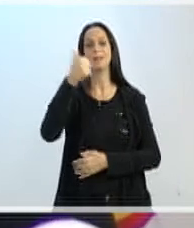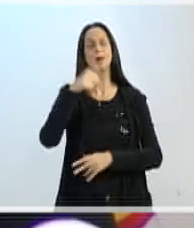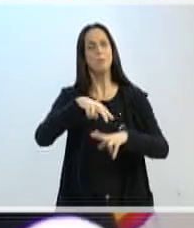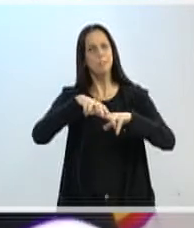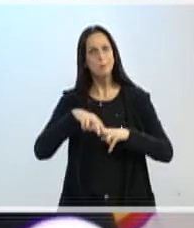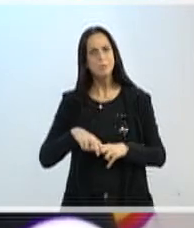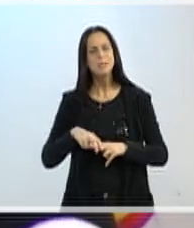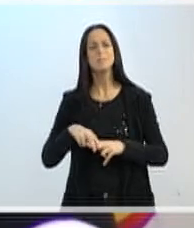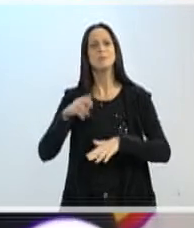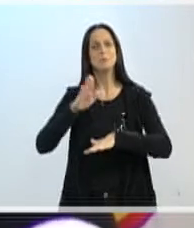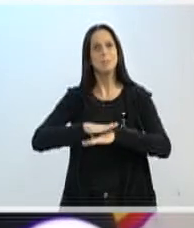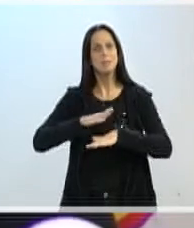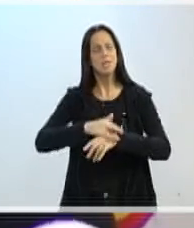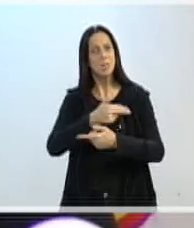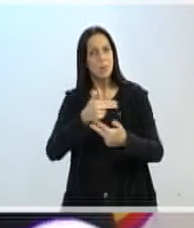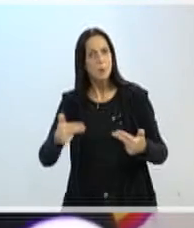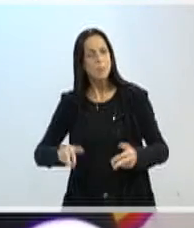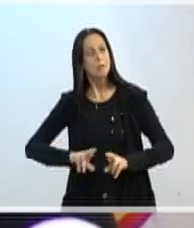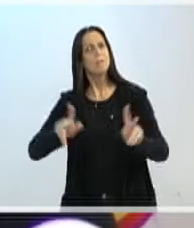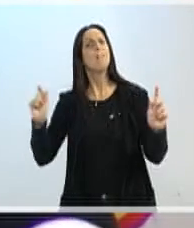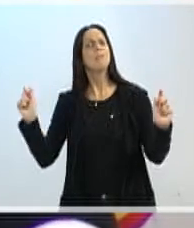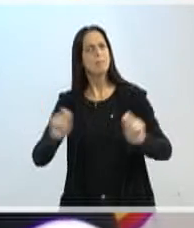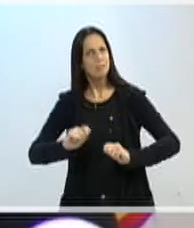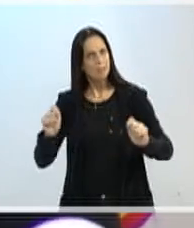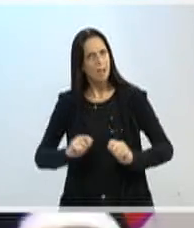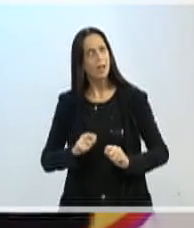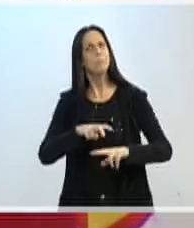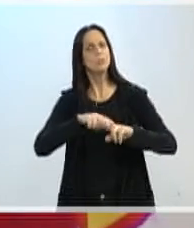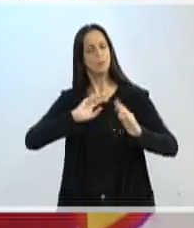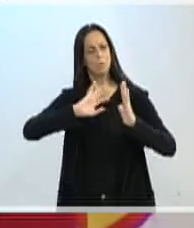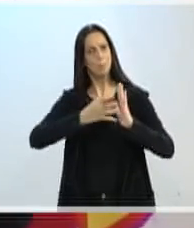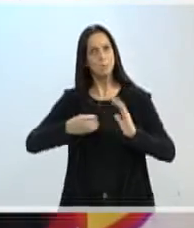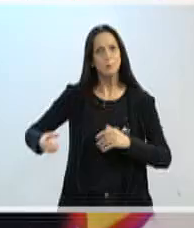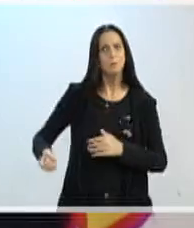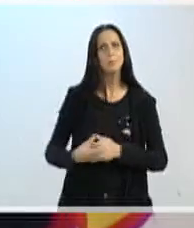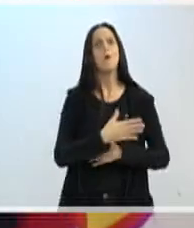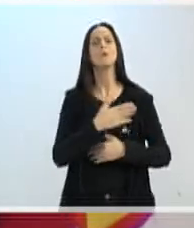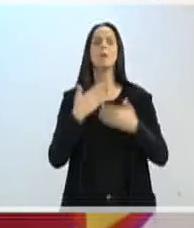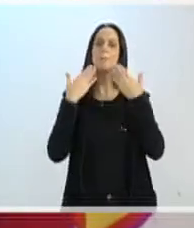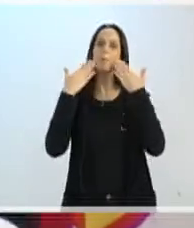e é isso que o novo está mostrando na prática. Muito obrigado, uma boa tarde a todos.